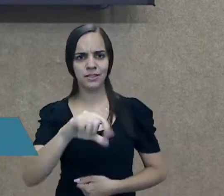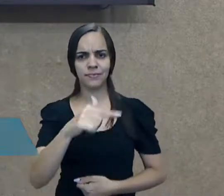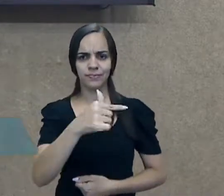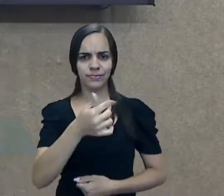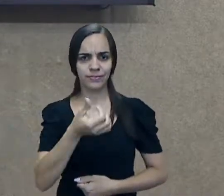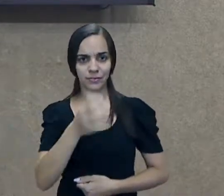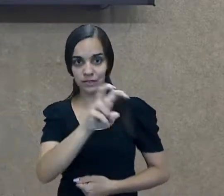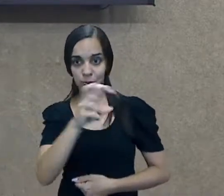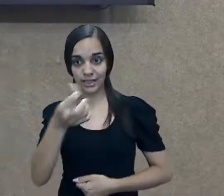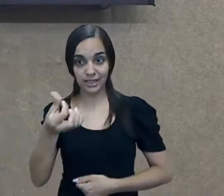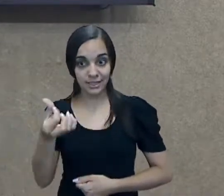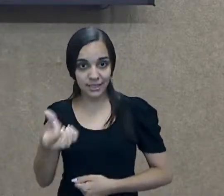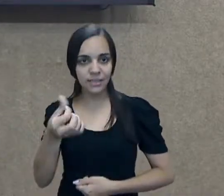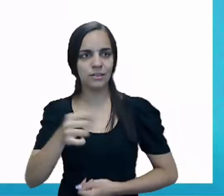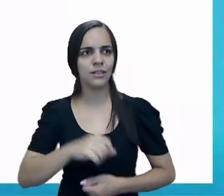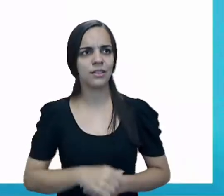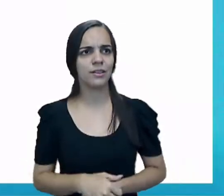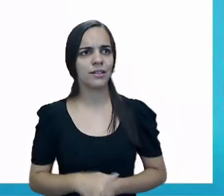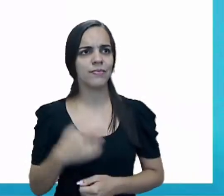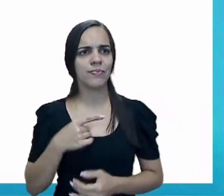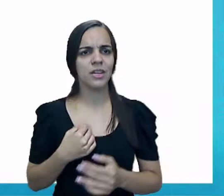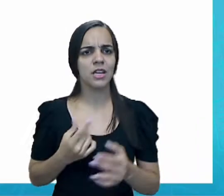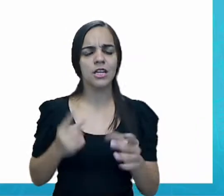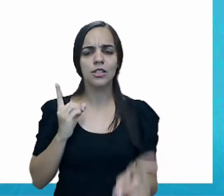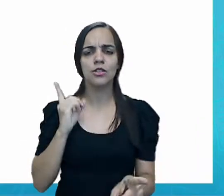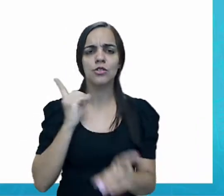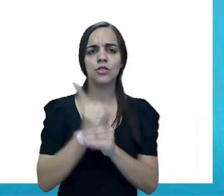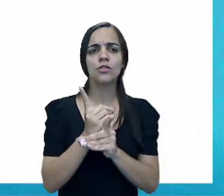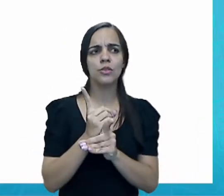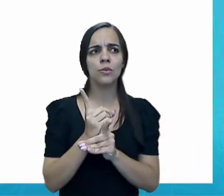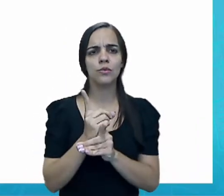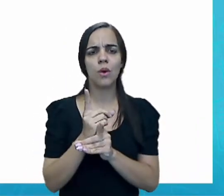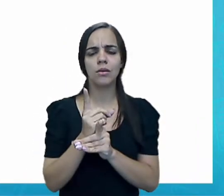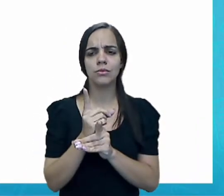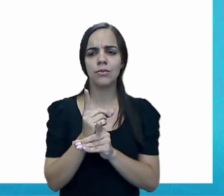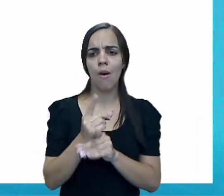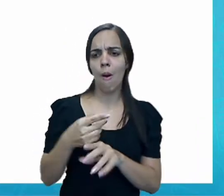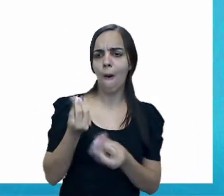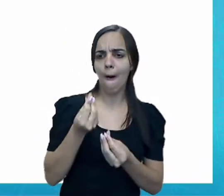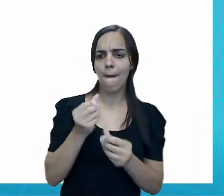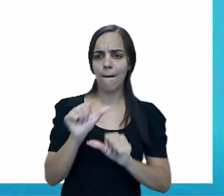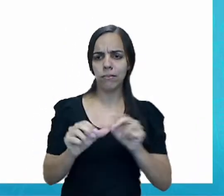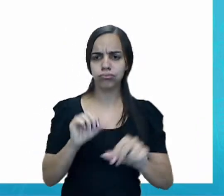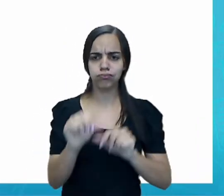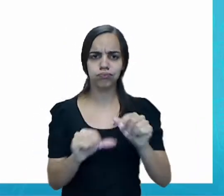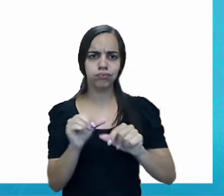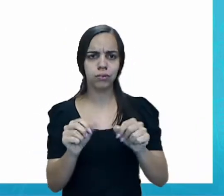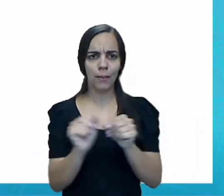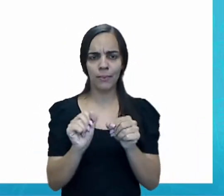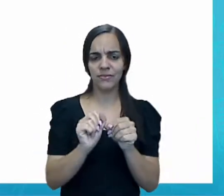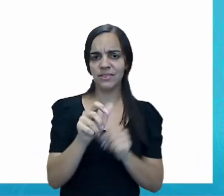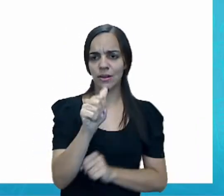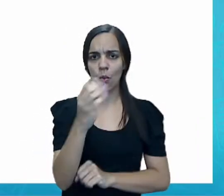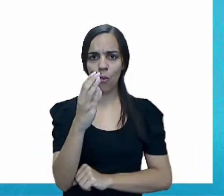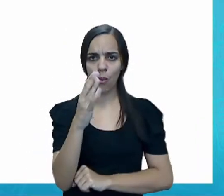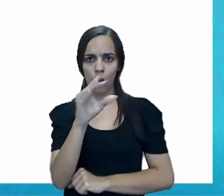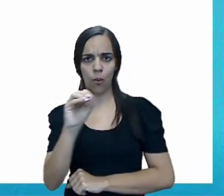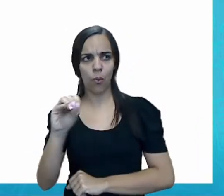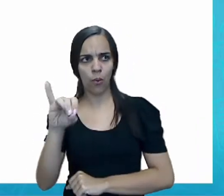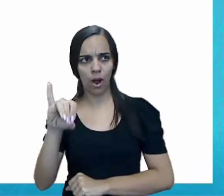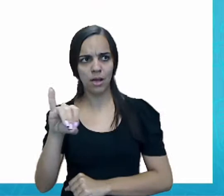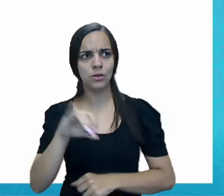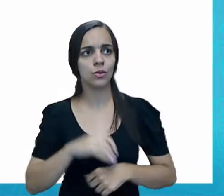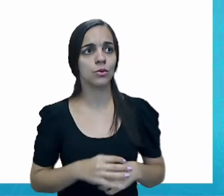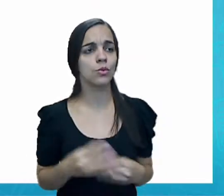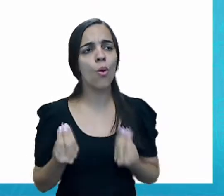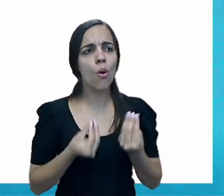1956, Henry Bessemer descobre o processo de fabricação do aço. Esse material ele é mais fácil de